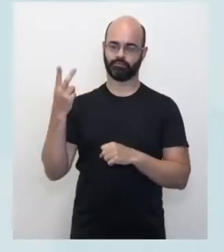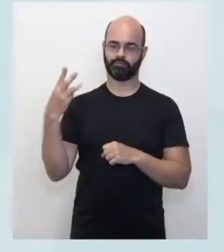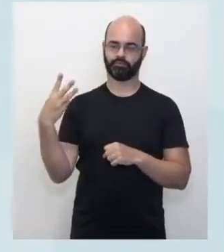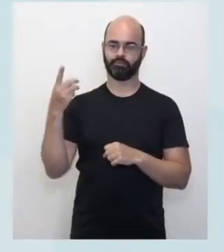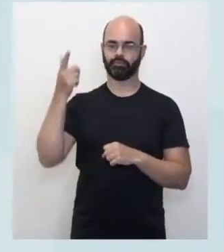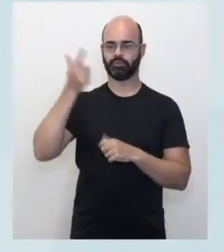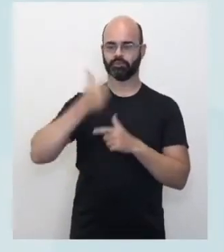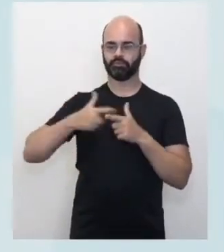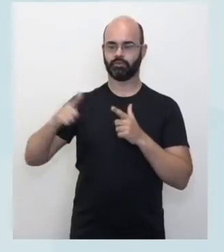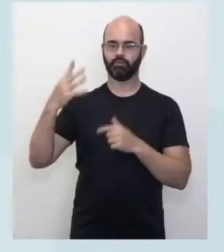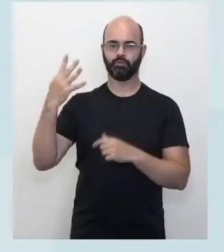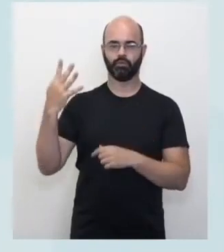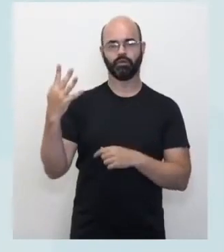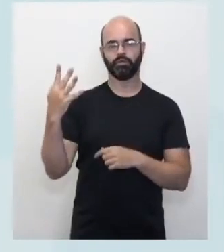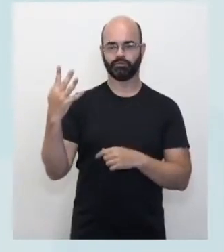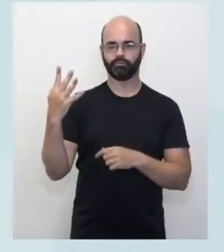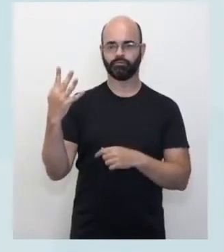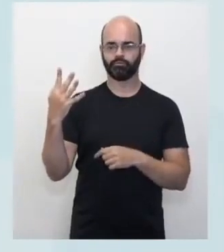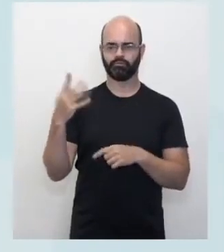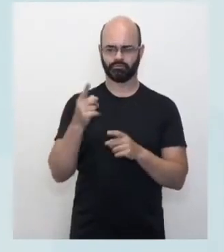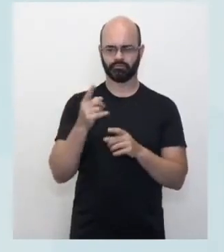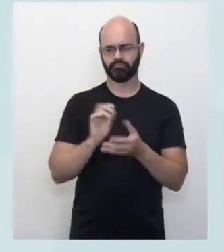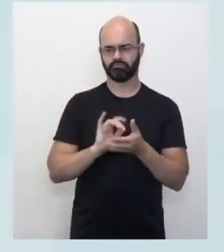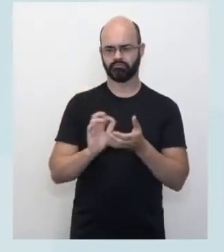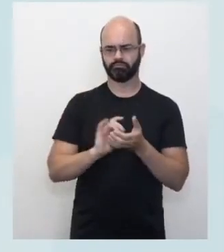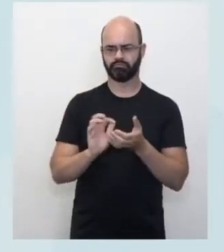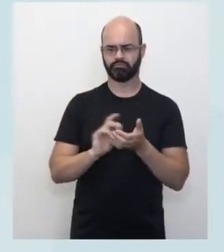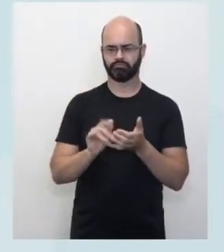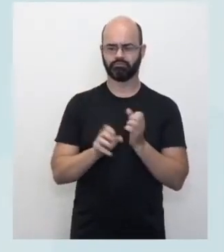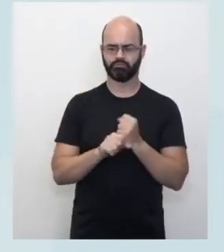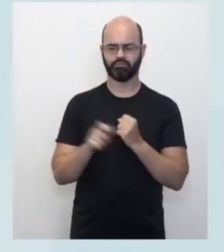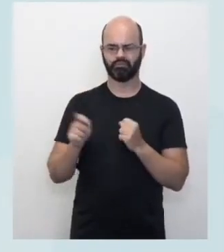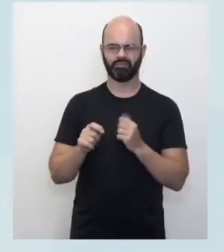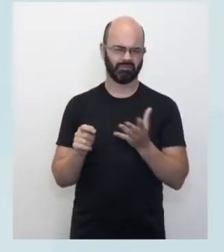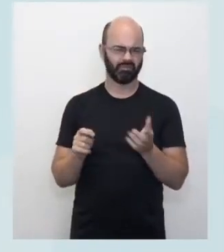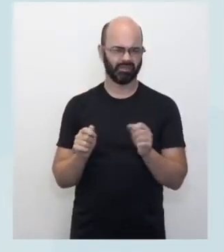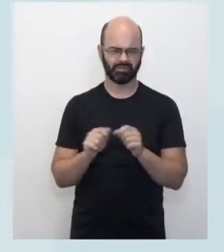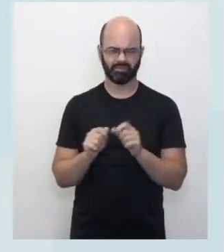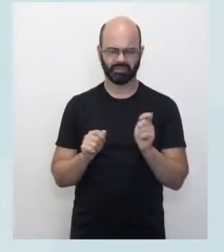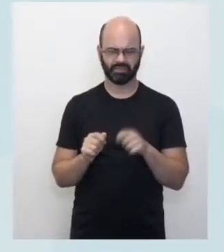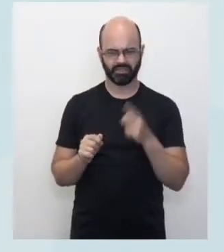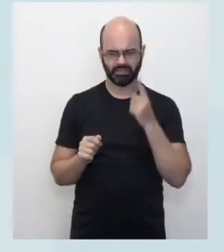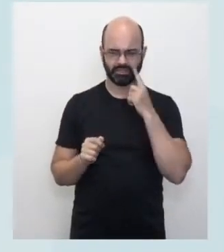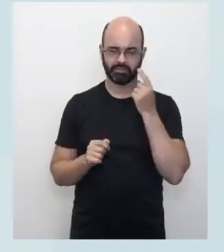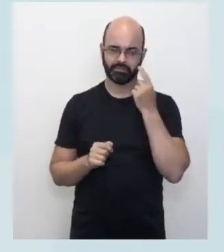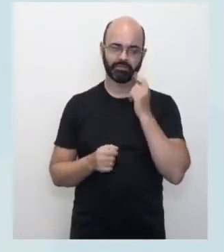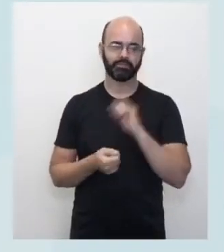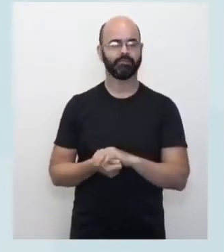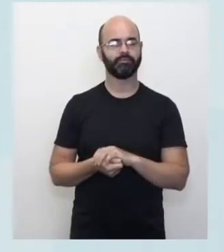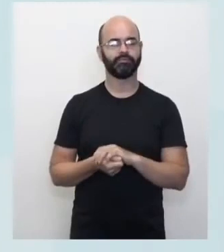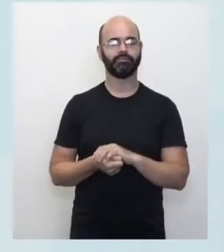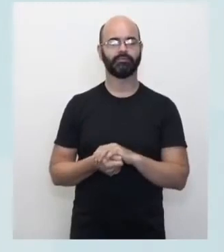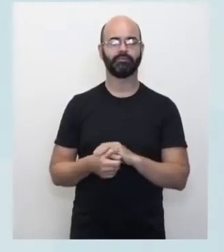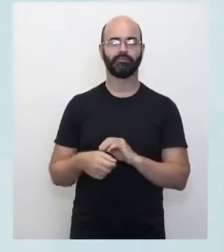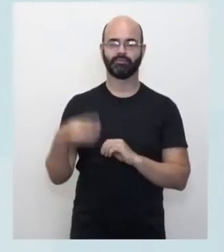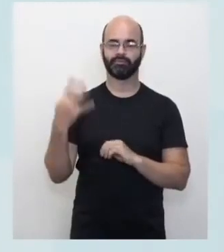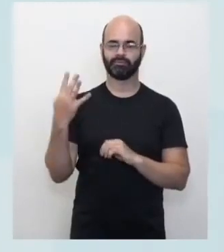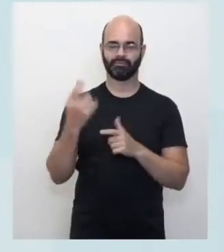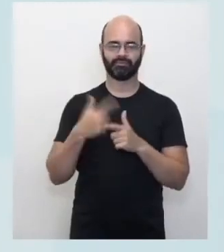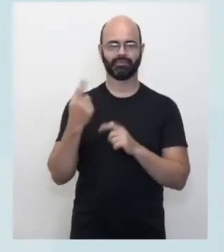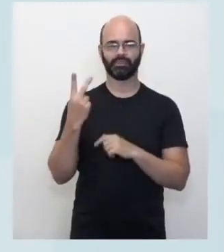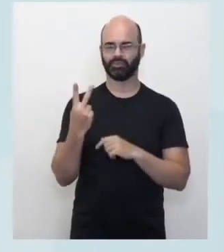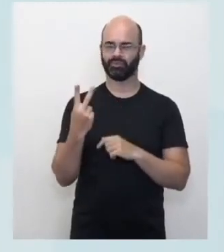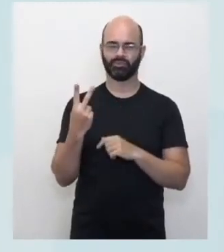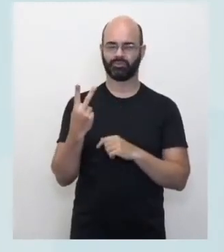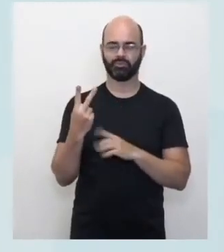dividido por 4. Claro, você pode usar a calculadora? Pode, mas essa conta dá para fazer, então vamos fazer. Tabuada do 4, 2 é muito pequeno,